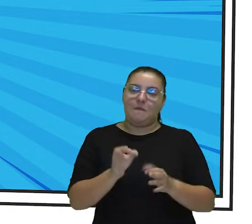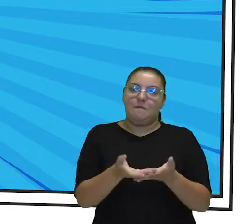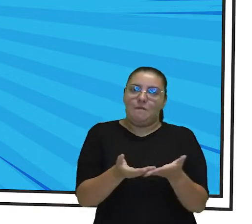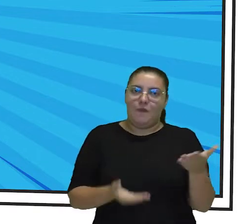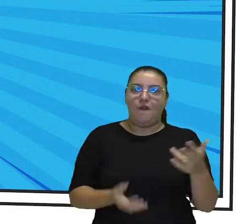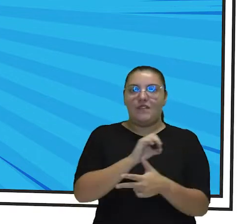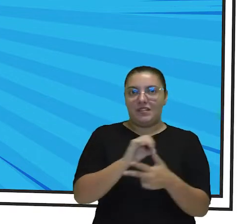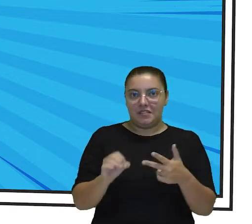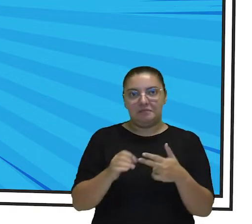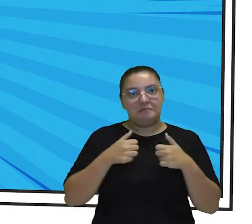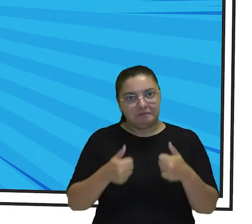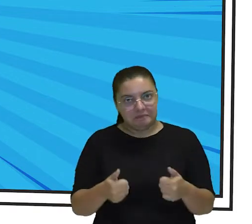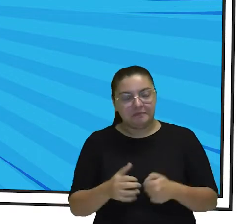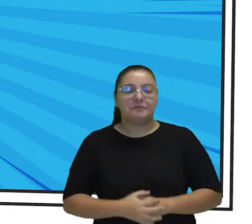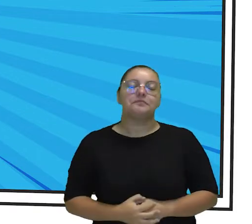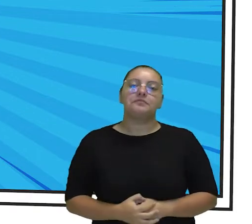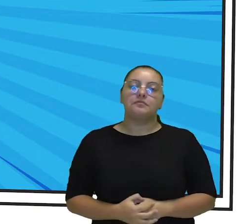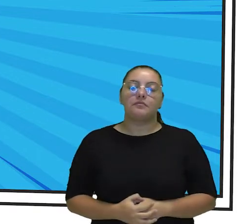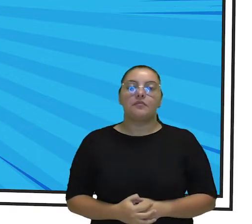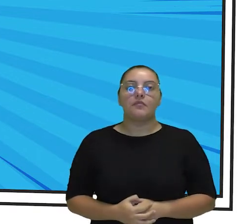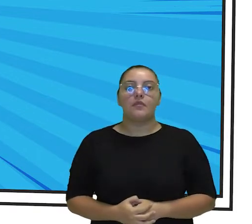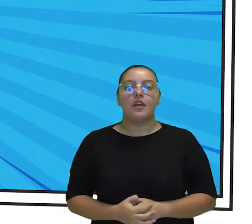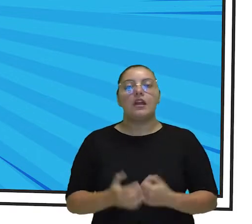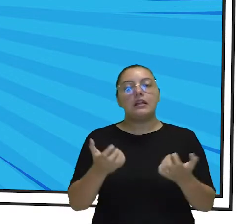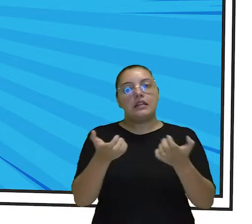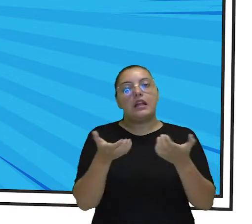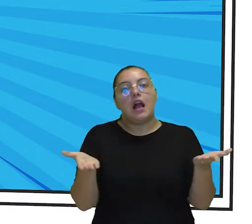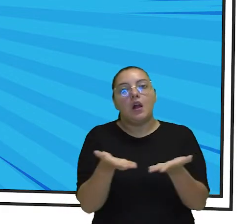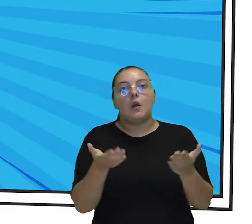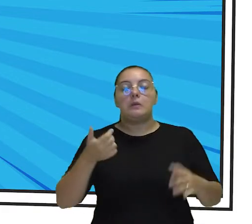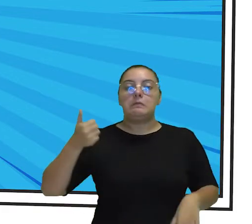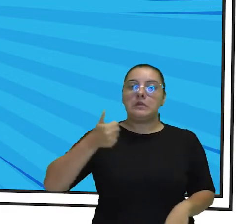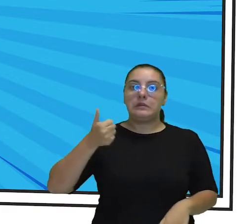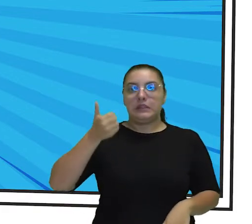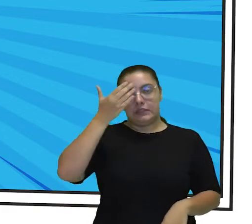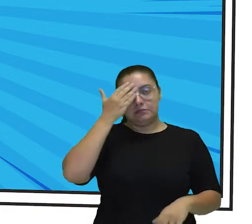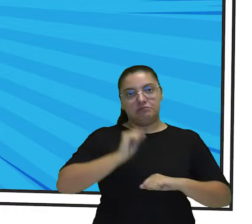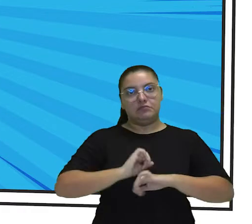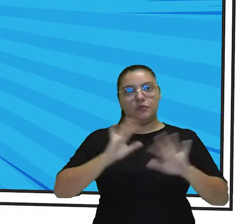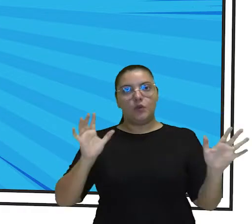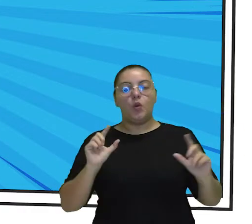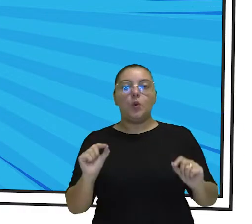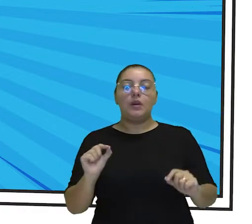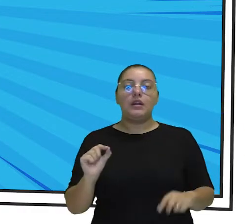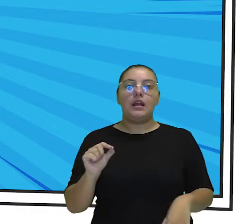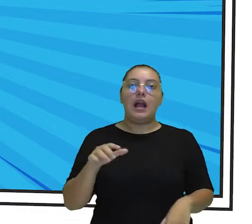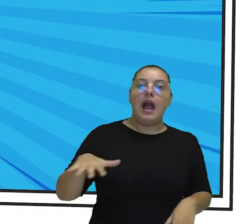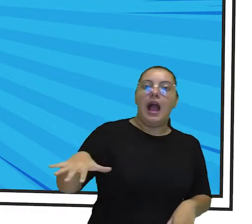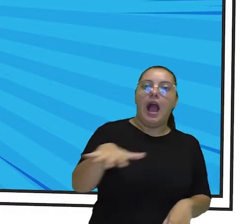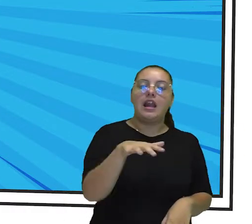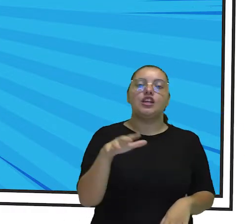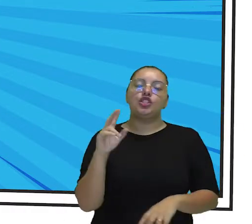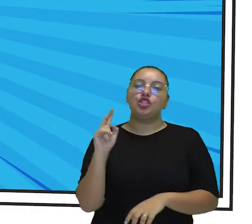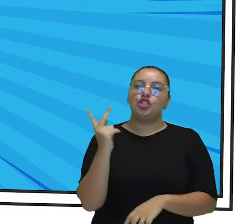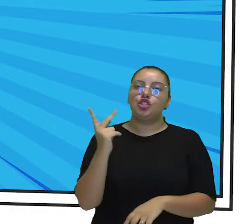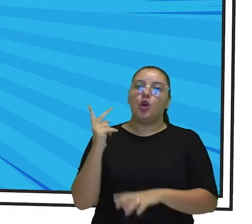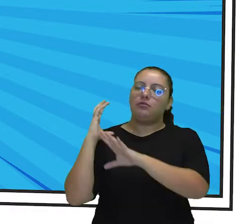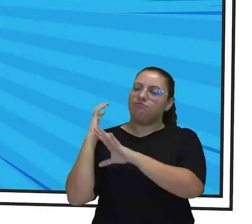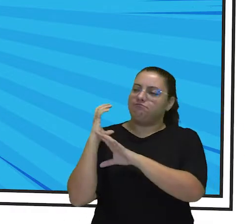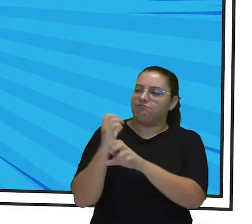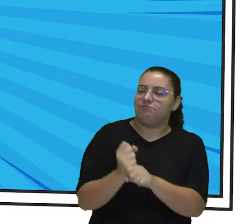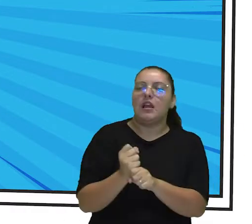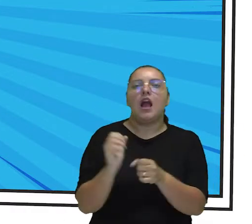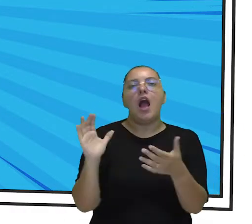Enem que está chegando. Tudo bem? Queria que você, em primeiro lugar, entendesse que a ciência histórica ela precisa de